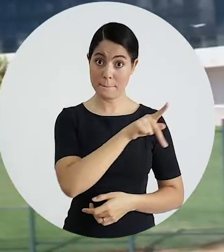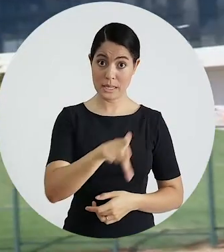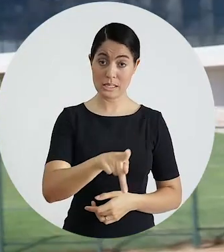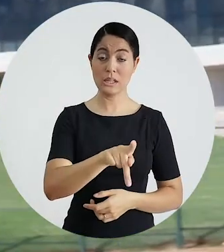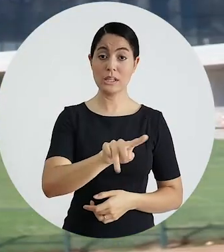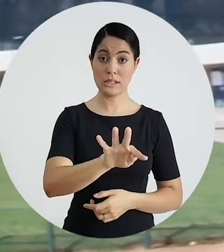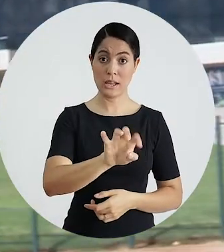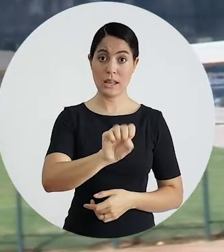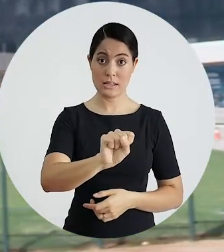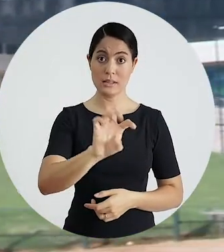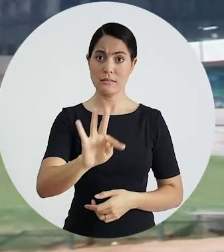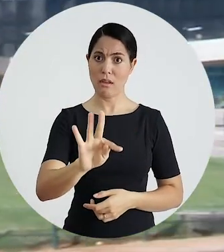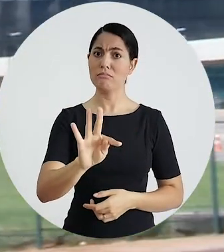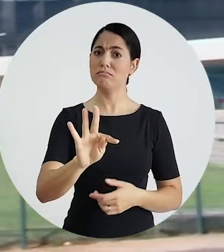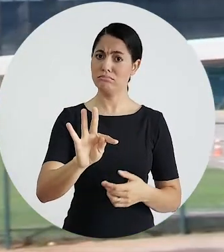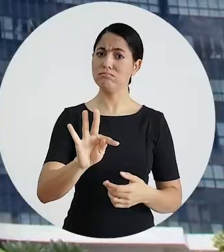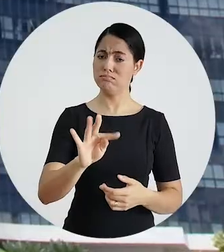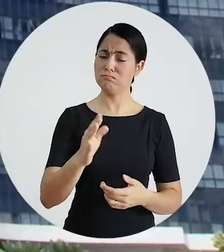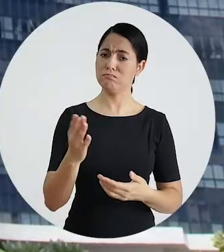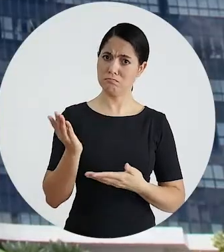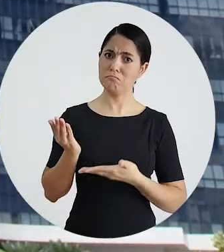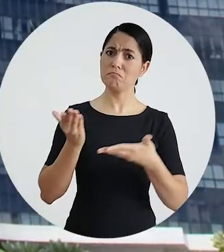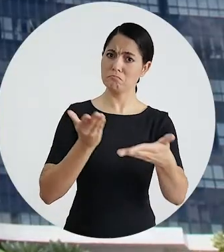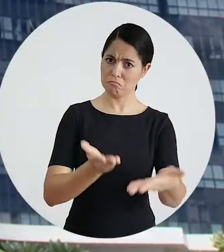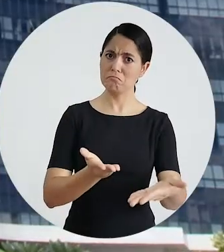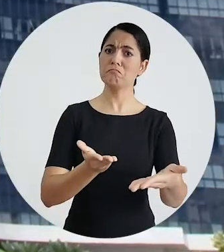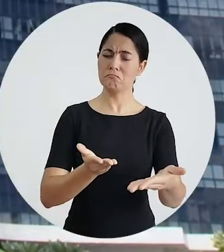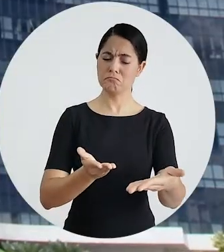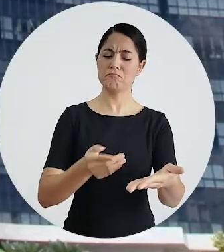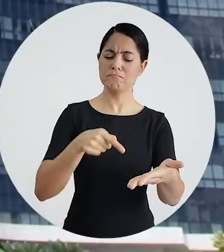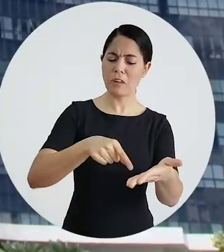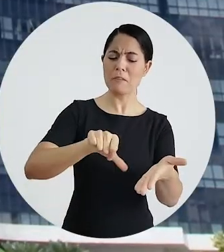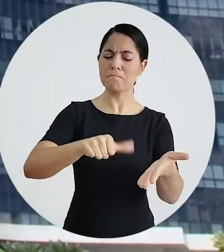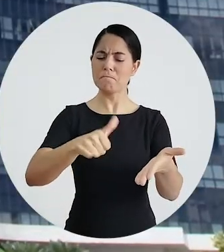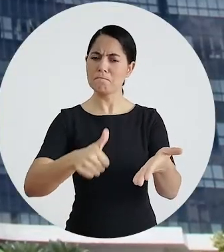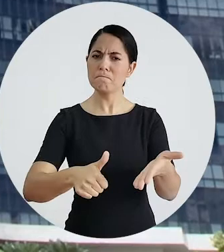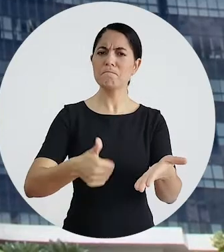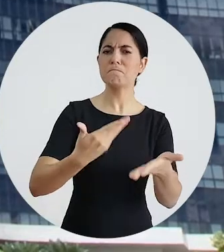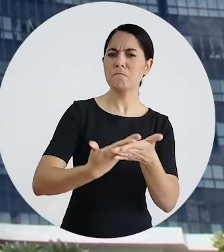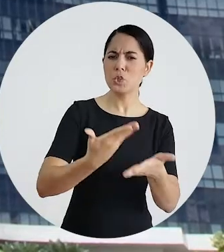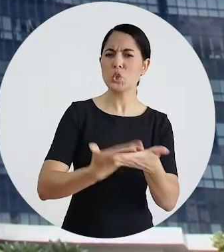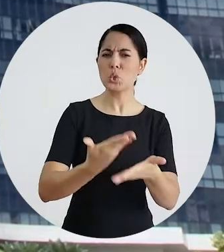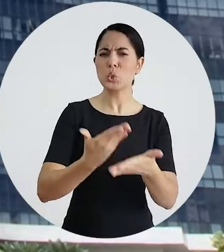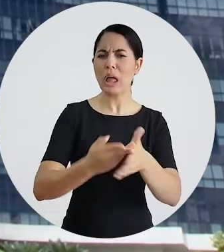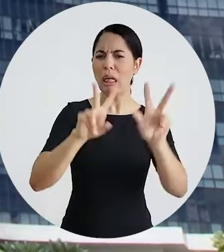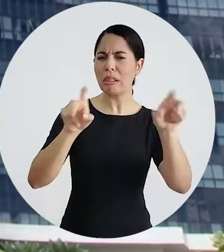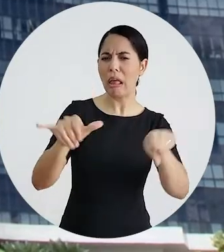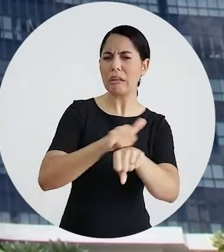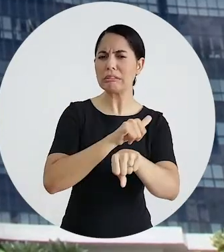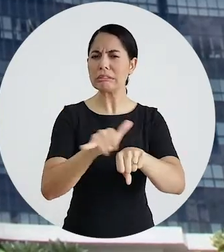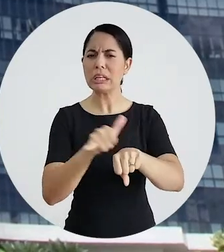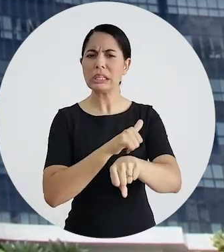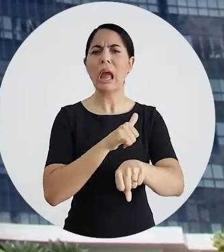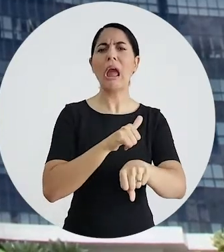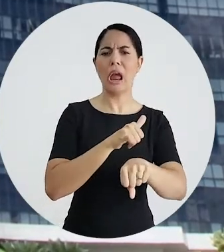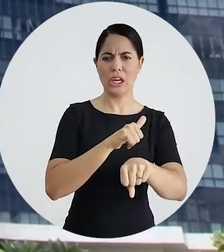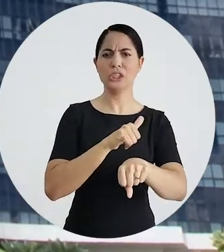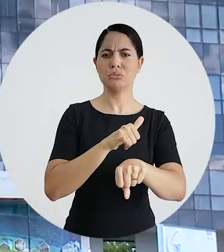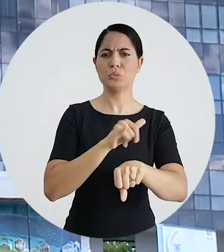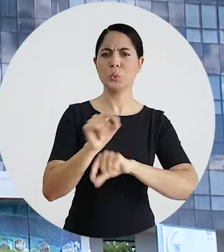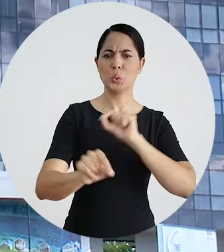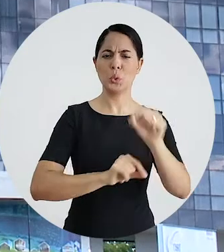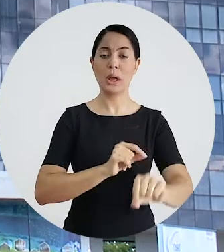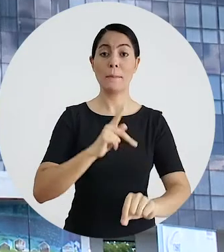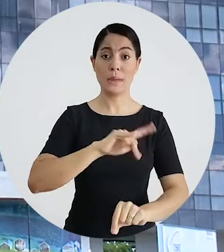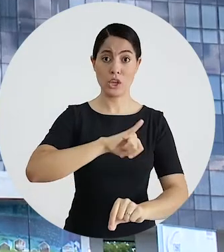foi receptiva à demanda da advocacia e se comprometeu a estudar alguma alternativa possível para a obrigatoriedade